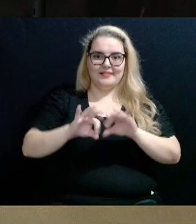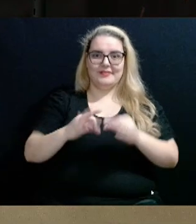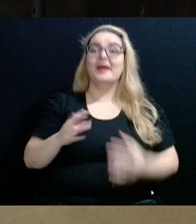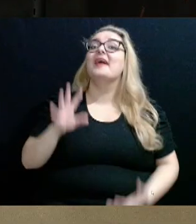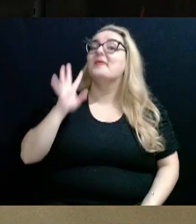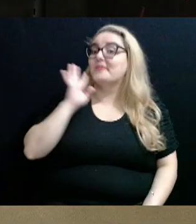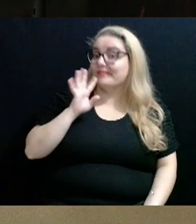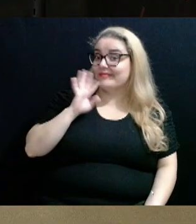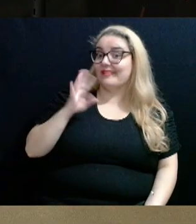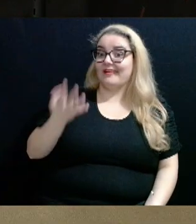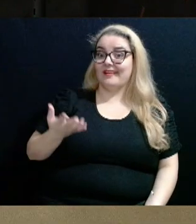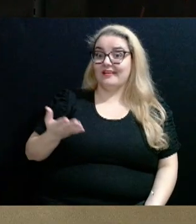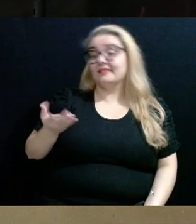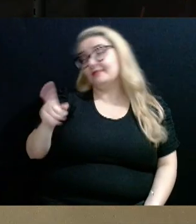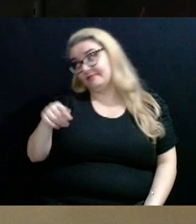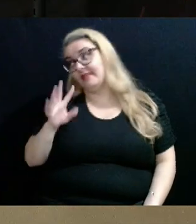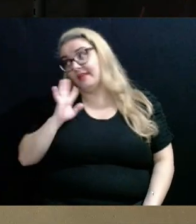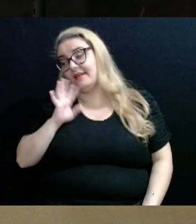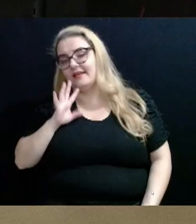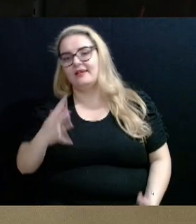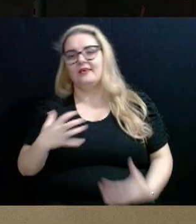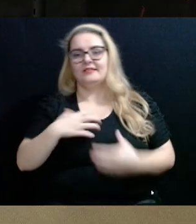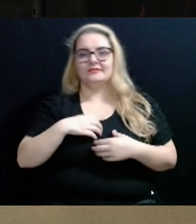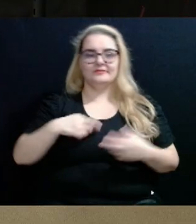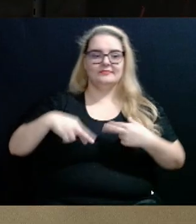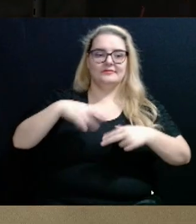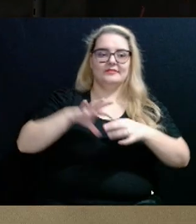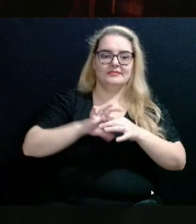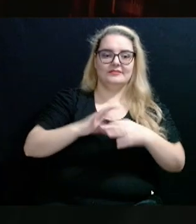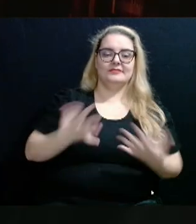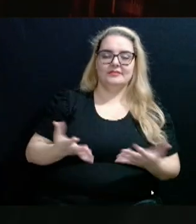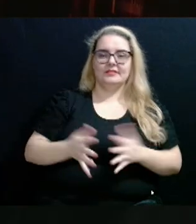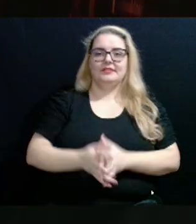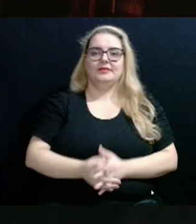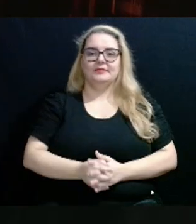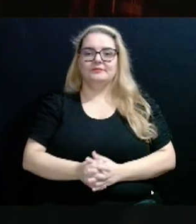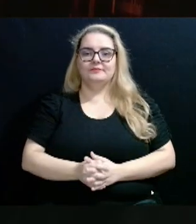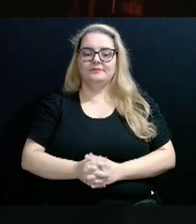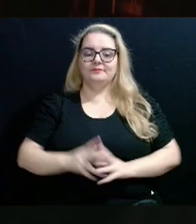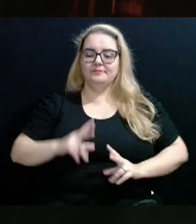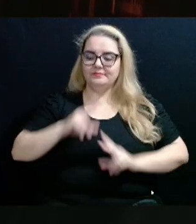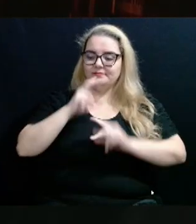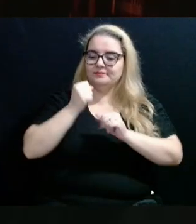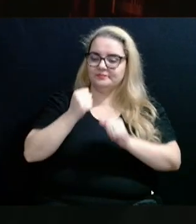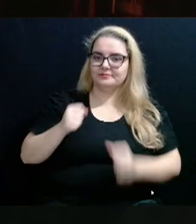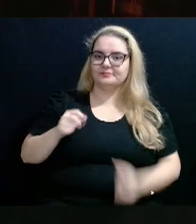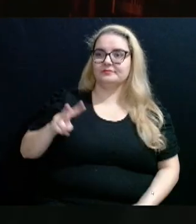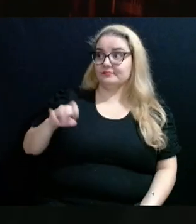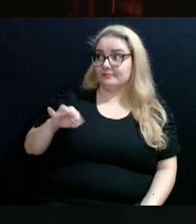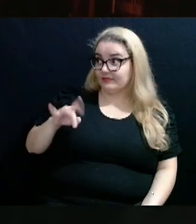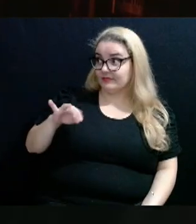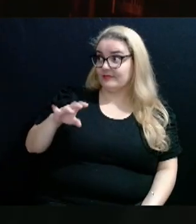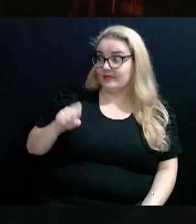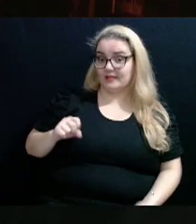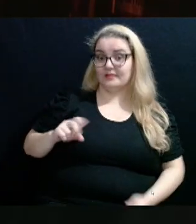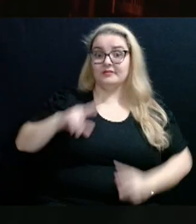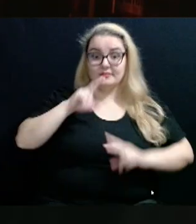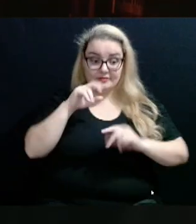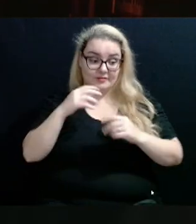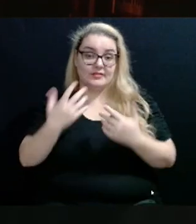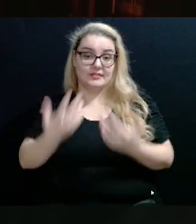de afeto, de conexão, né? Fortalecimento de vínculos, né? Você fortalece